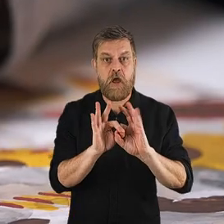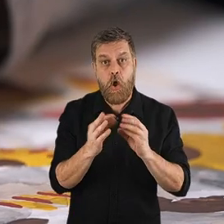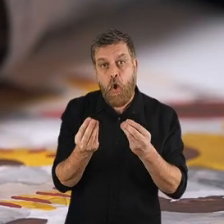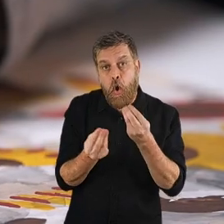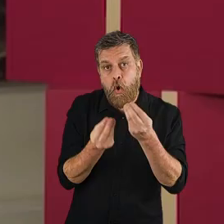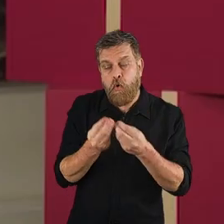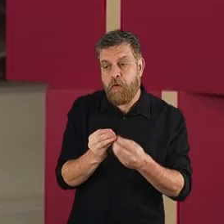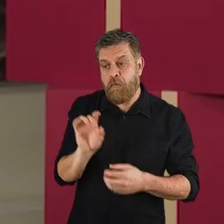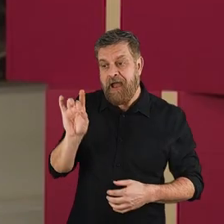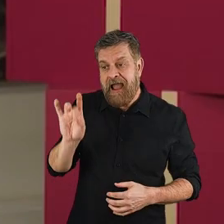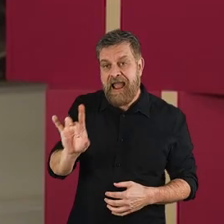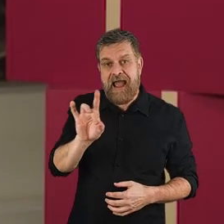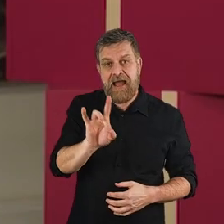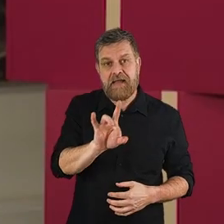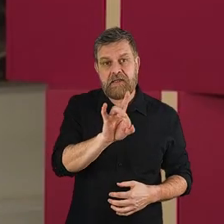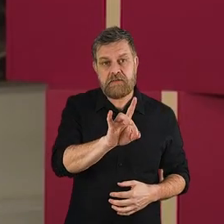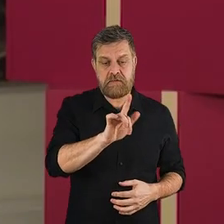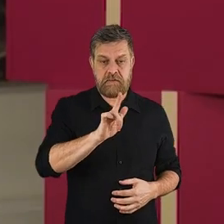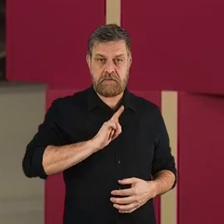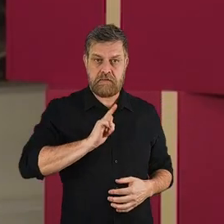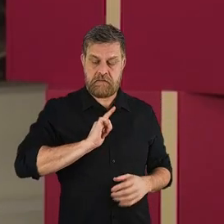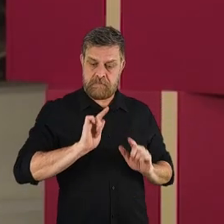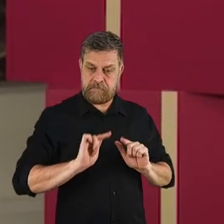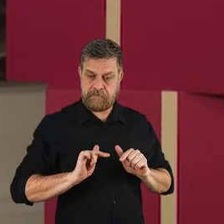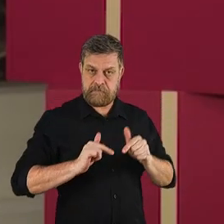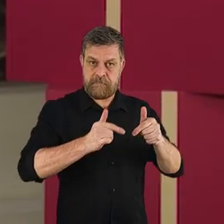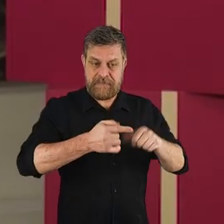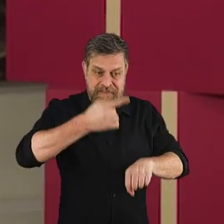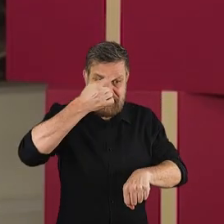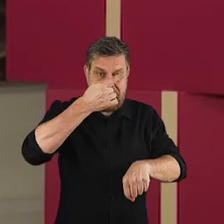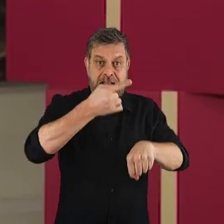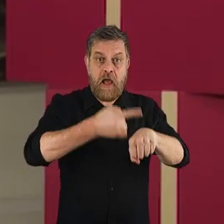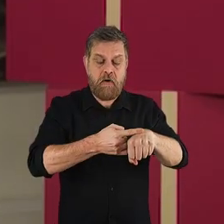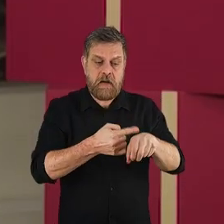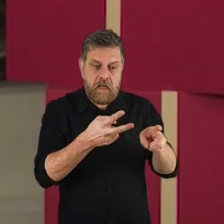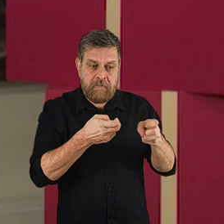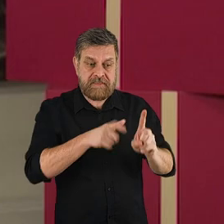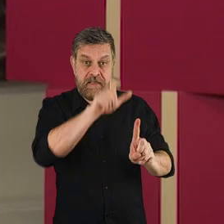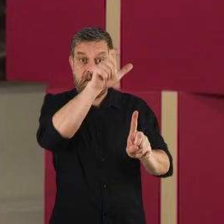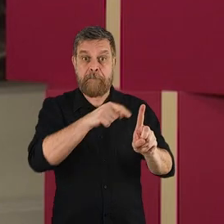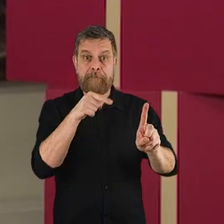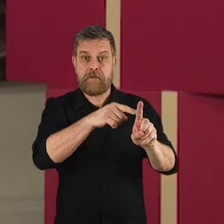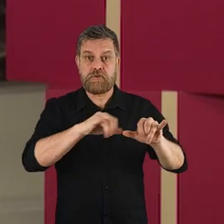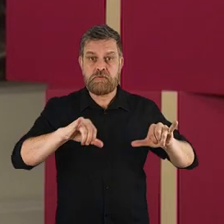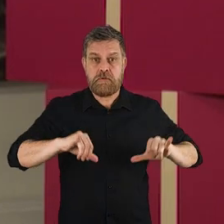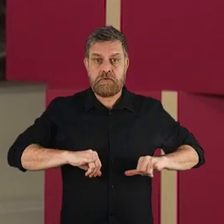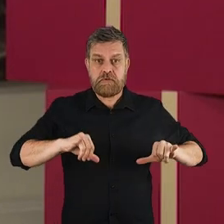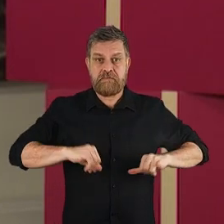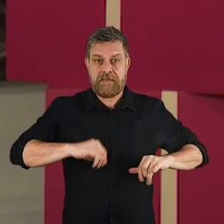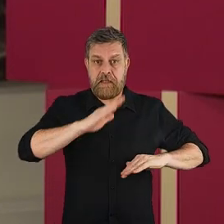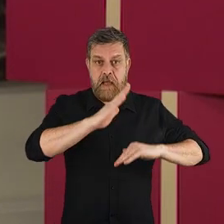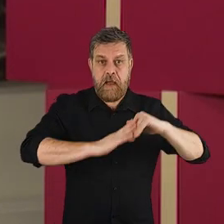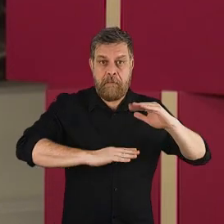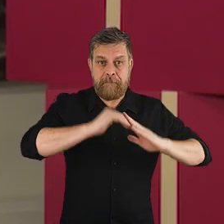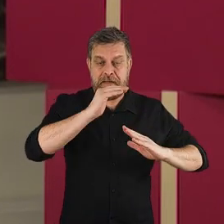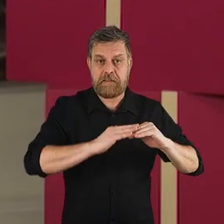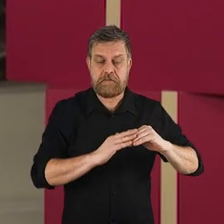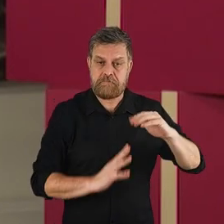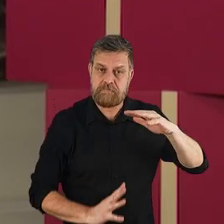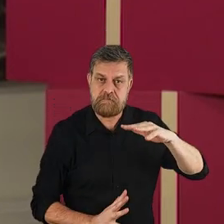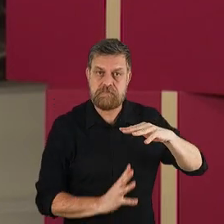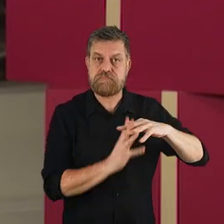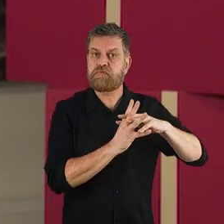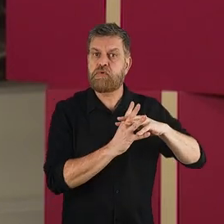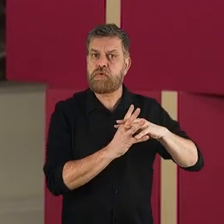nós responde à emergência do sofrimento singular, concreto e insuportável do